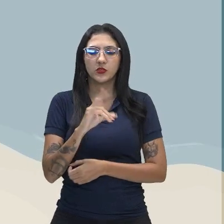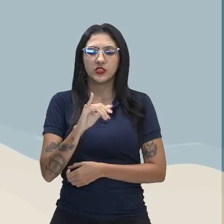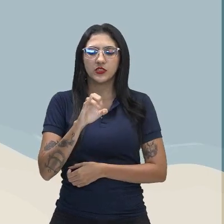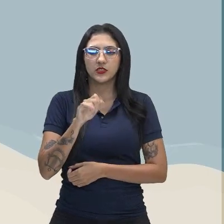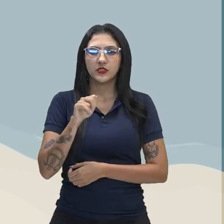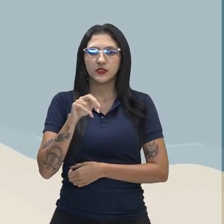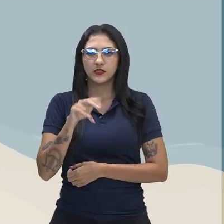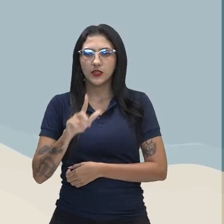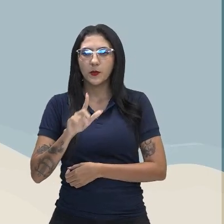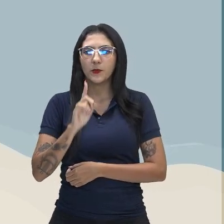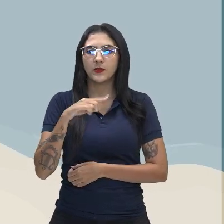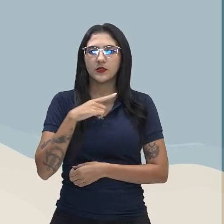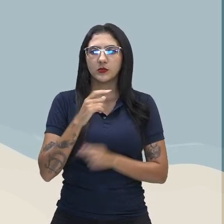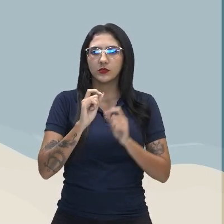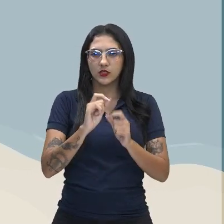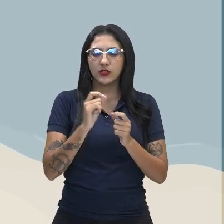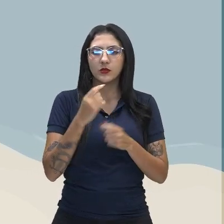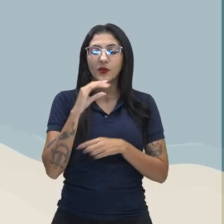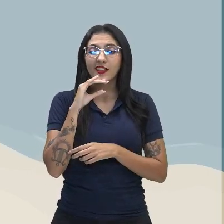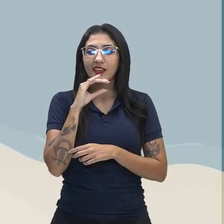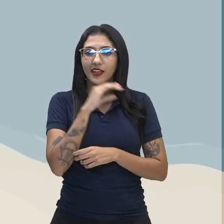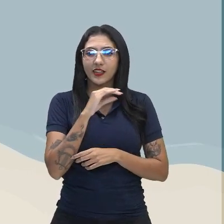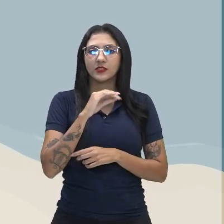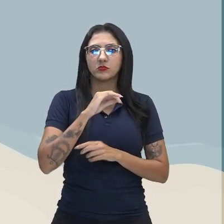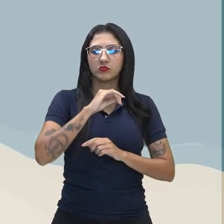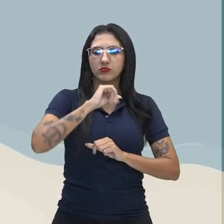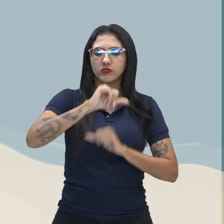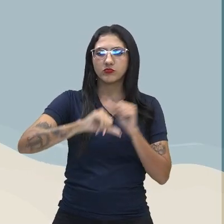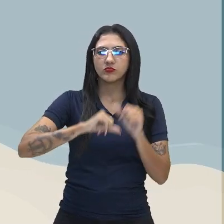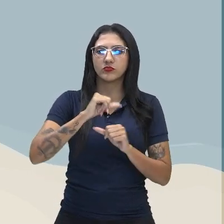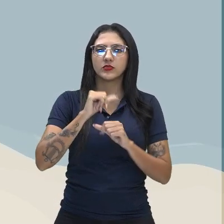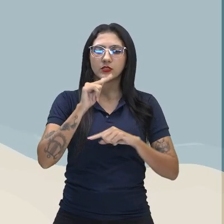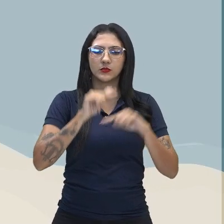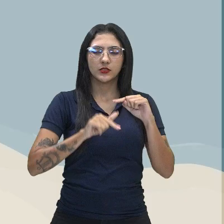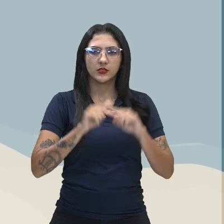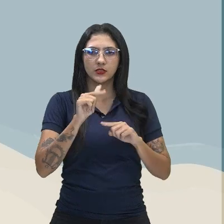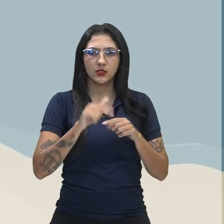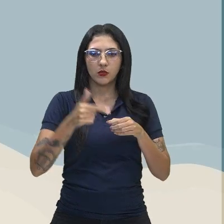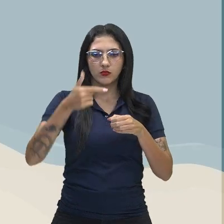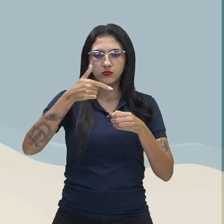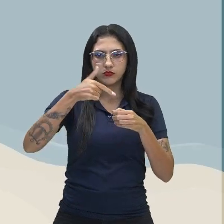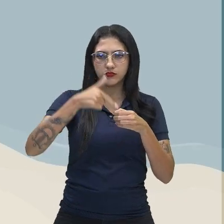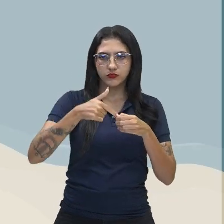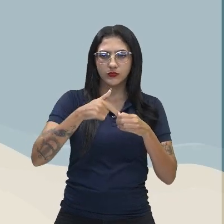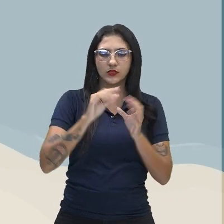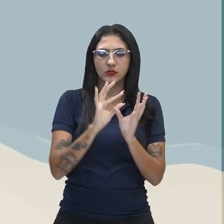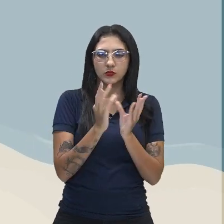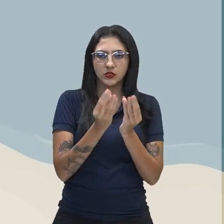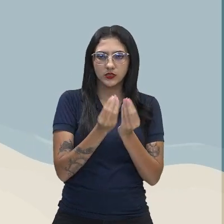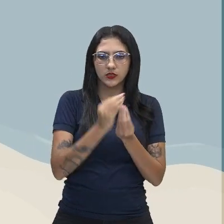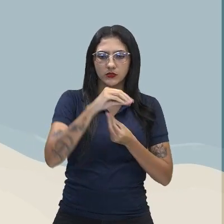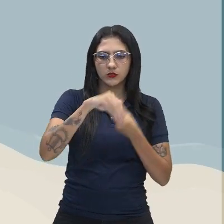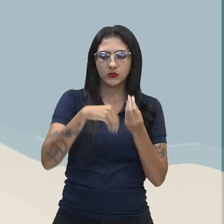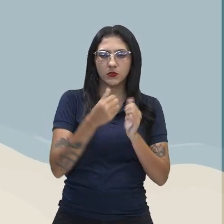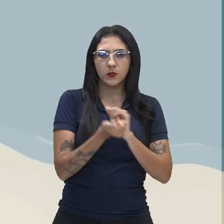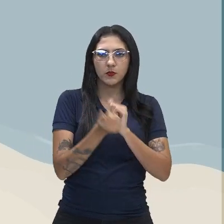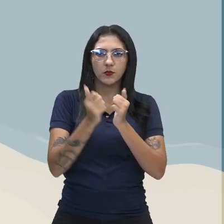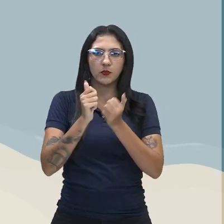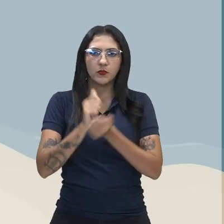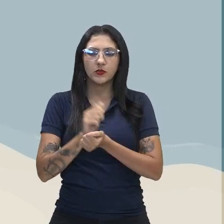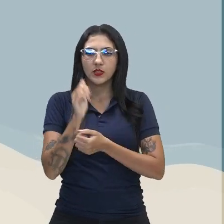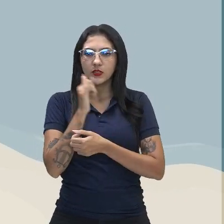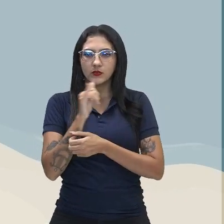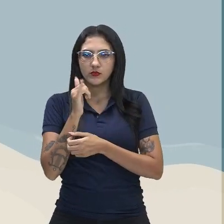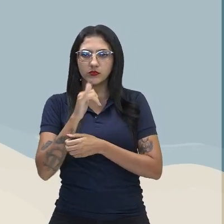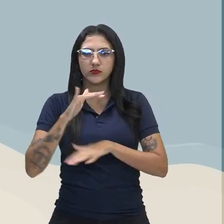onde ocorre a combustão, processo em que a energia química do combustível é transformada em energia térmica e depois